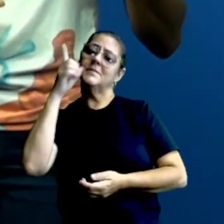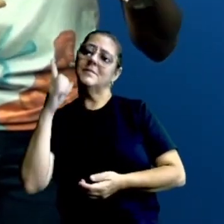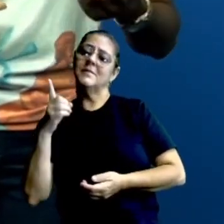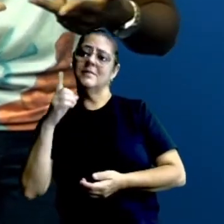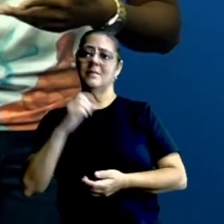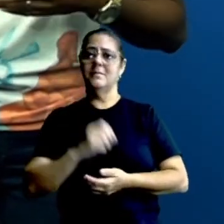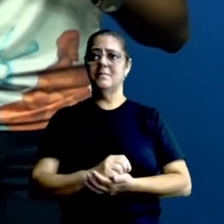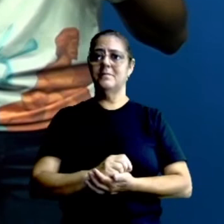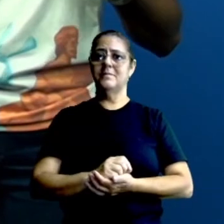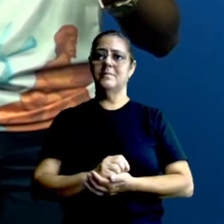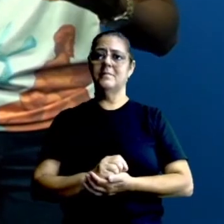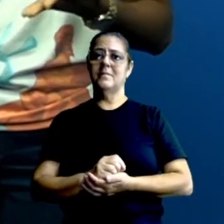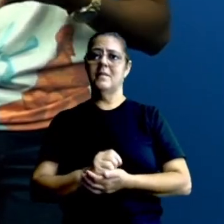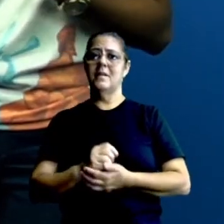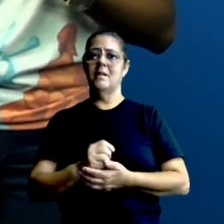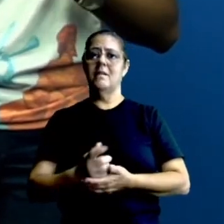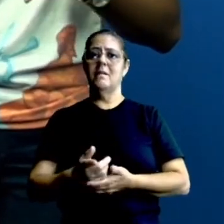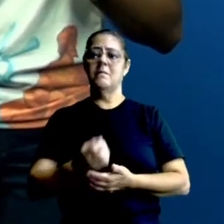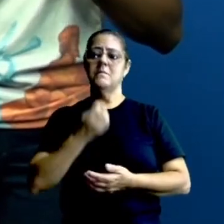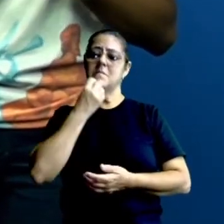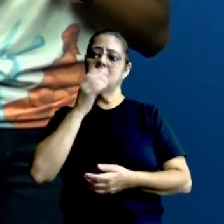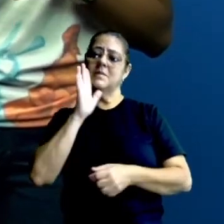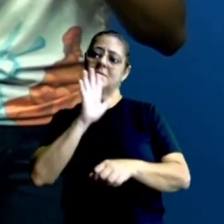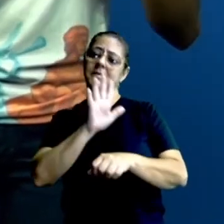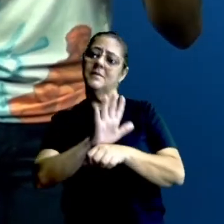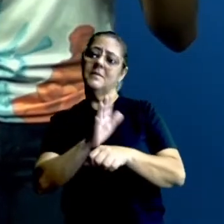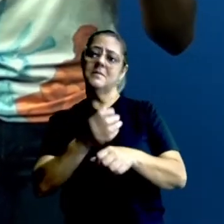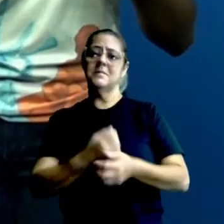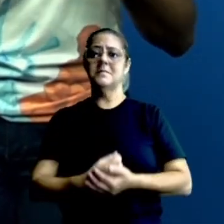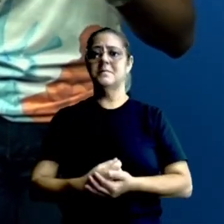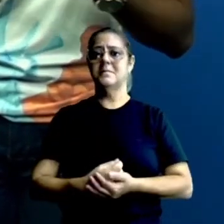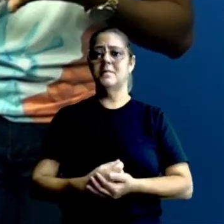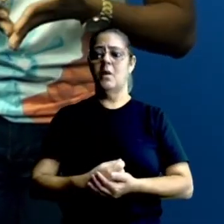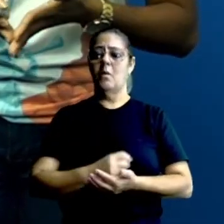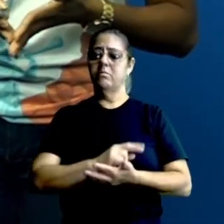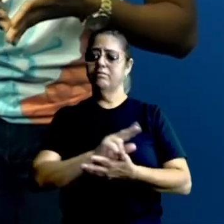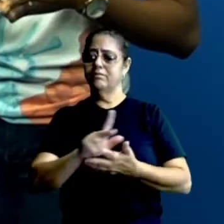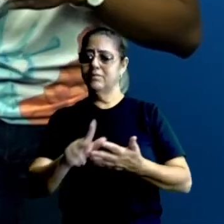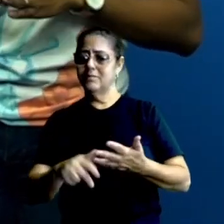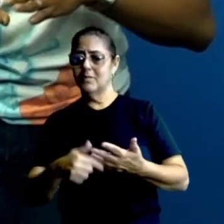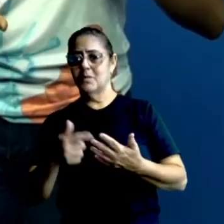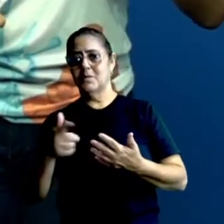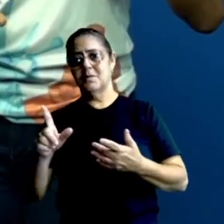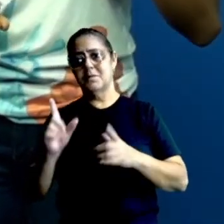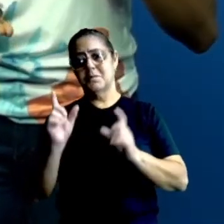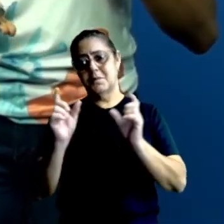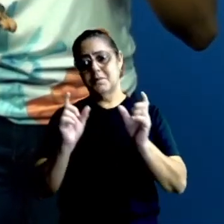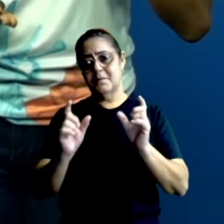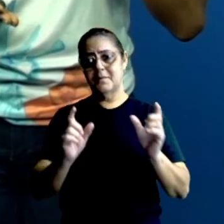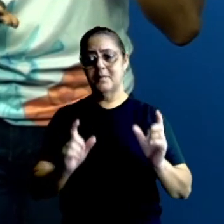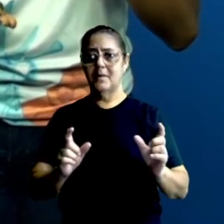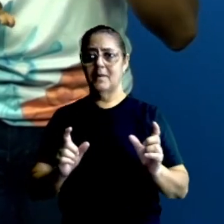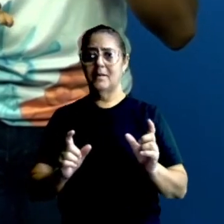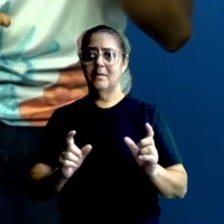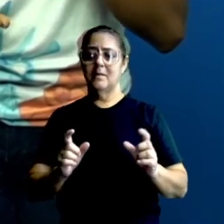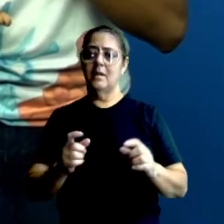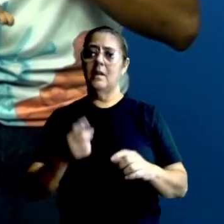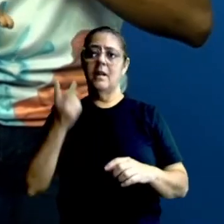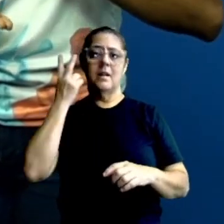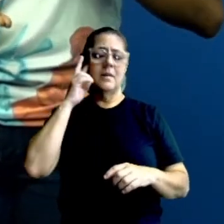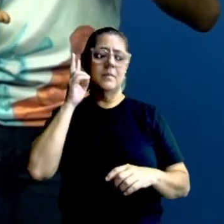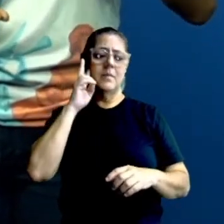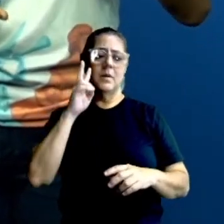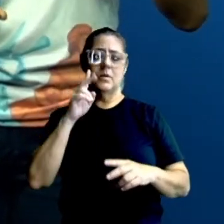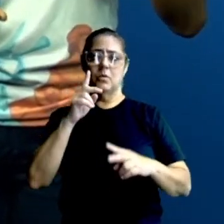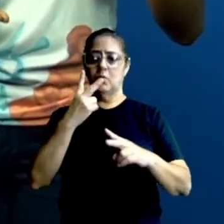hi, hello, good afternoon, boa tarde, enfim, algumas outras expressões. Lembrando dos dois boa